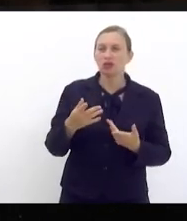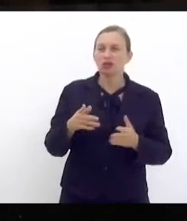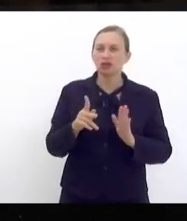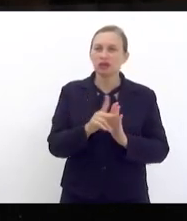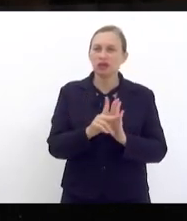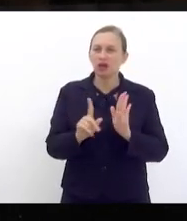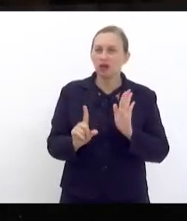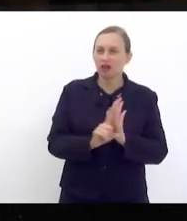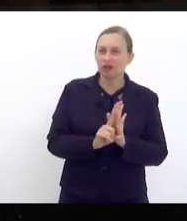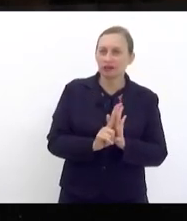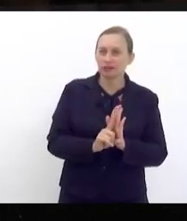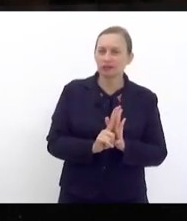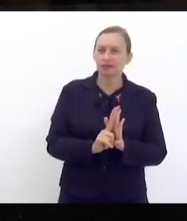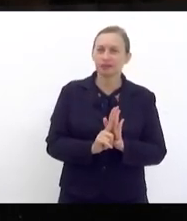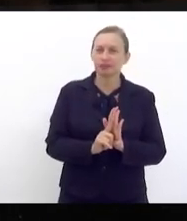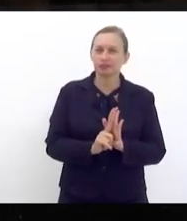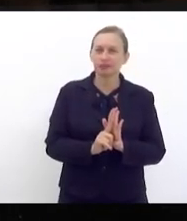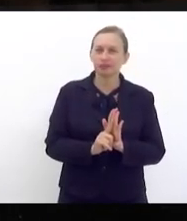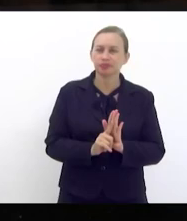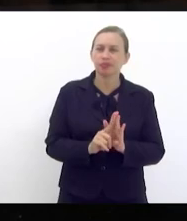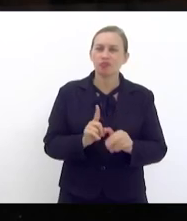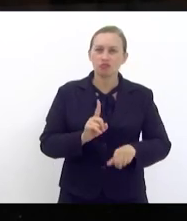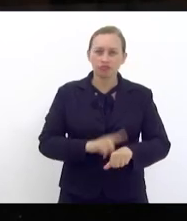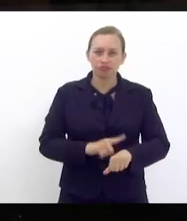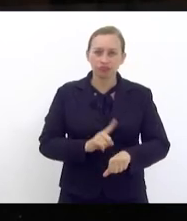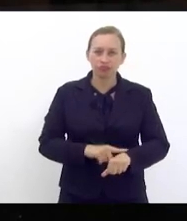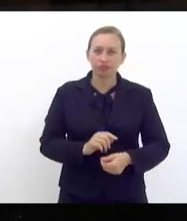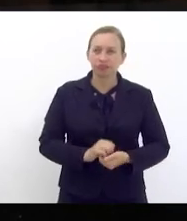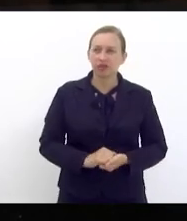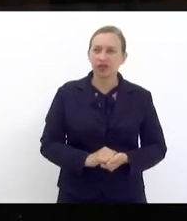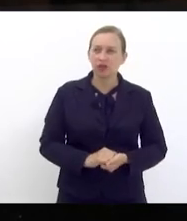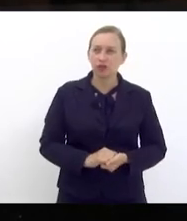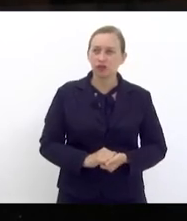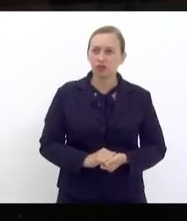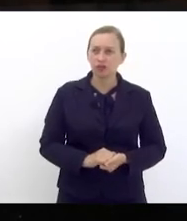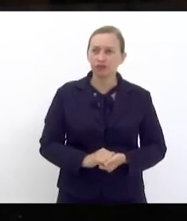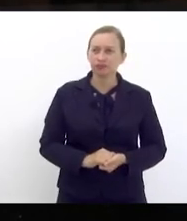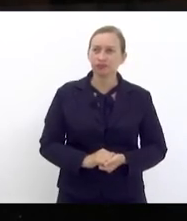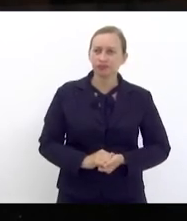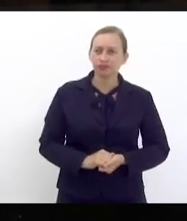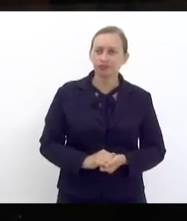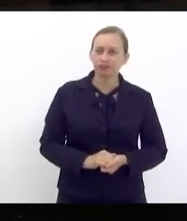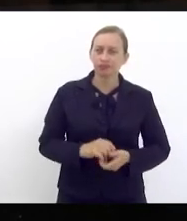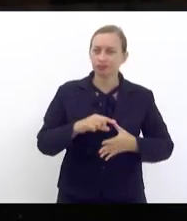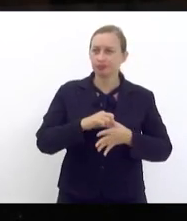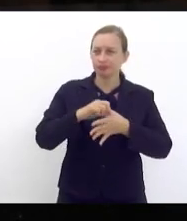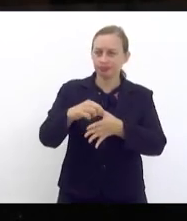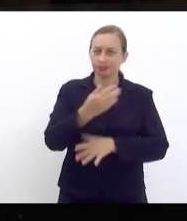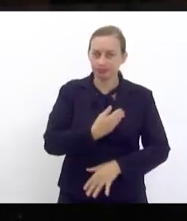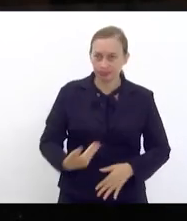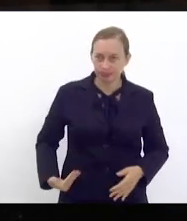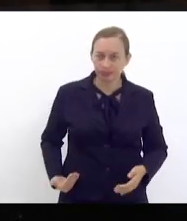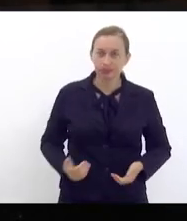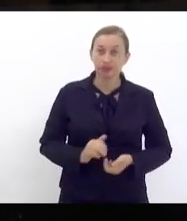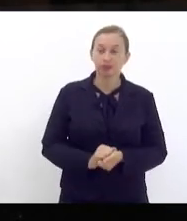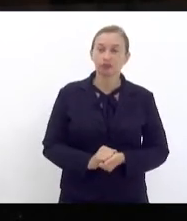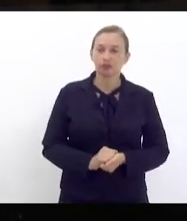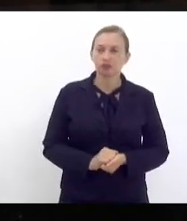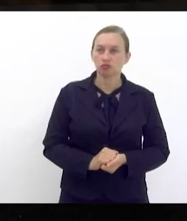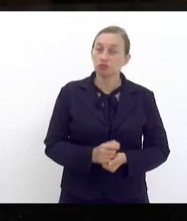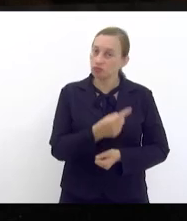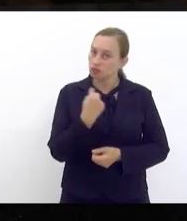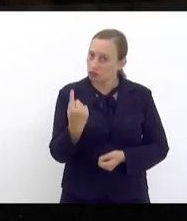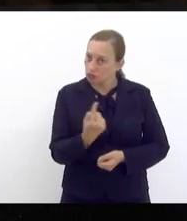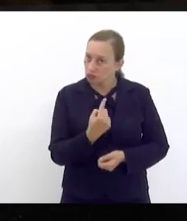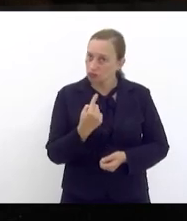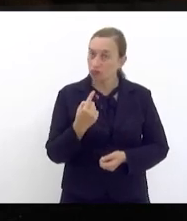lei que estamos tratando nesse momento. Aqui na condição de líder de governo, é imperioso que a gente